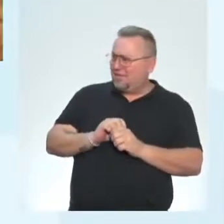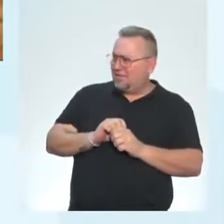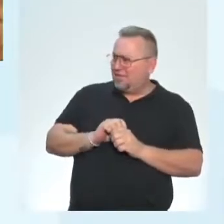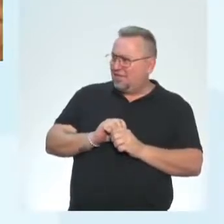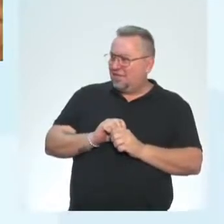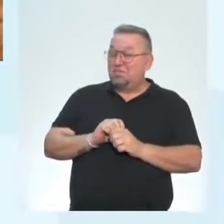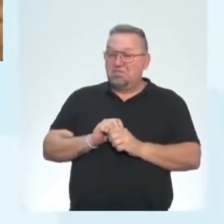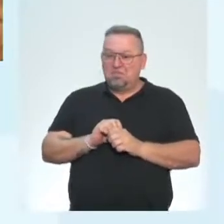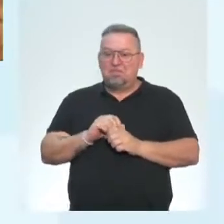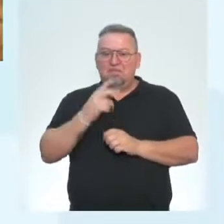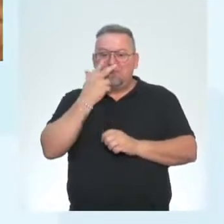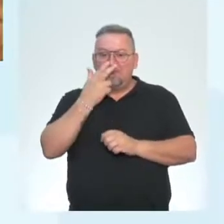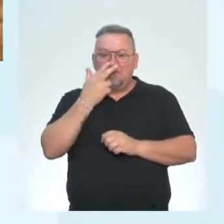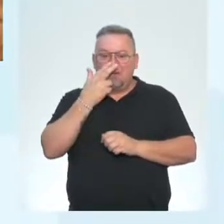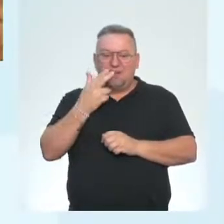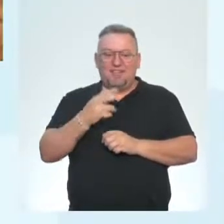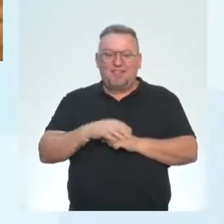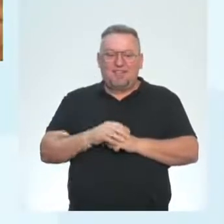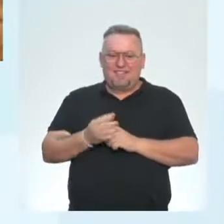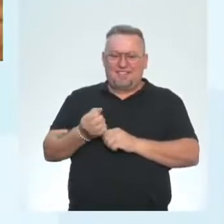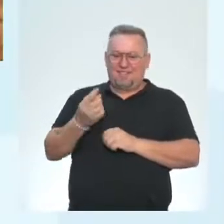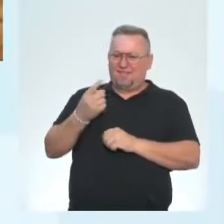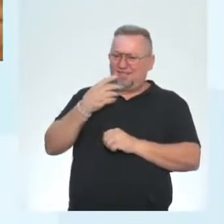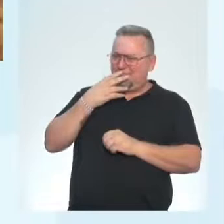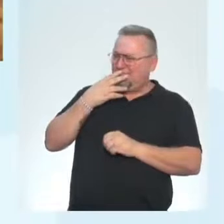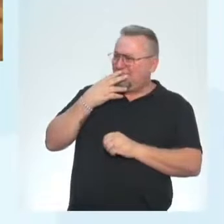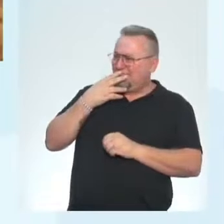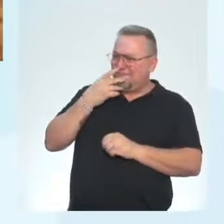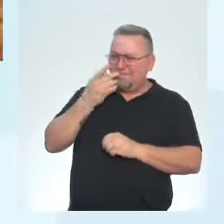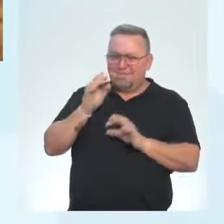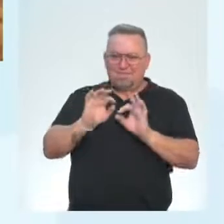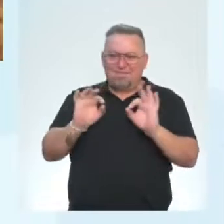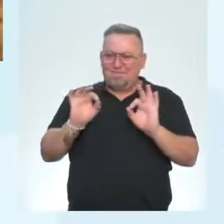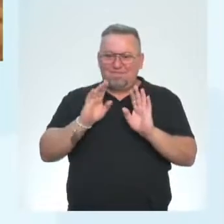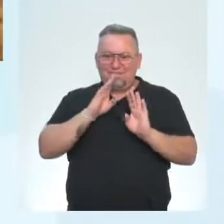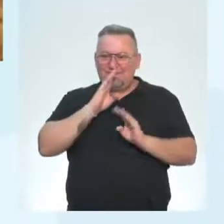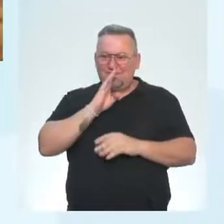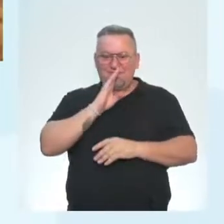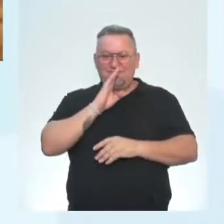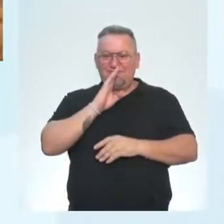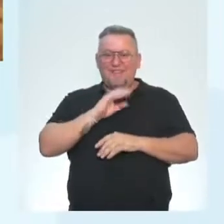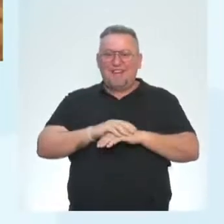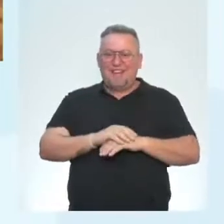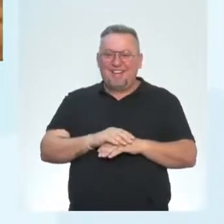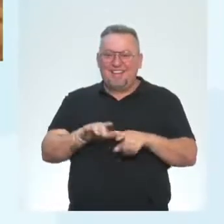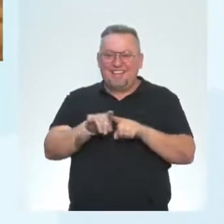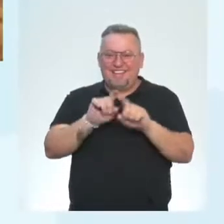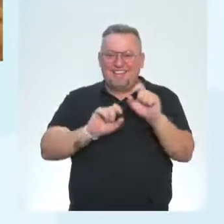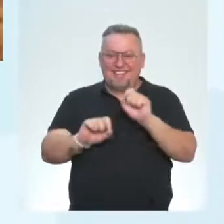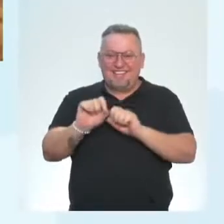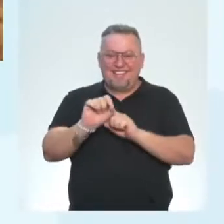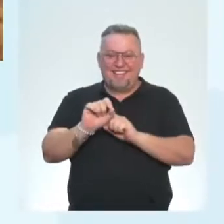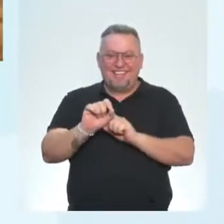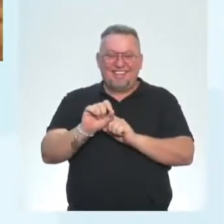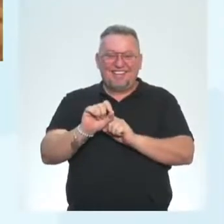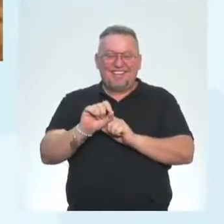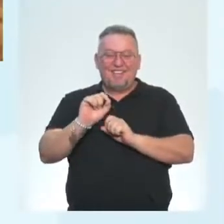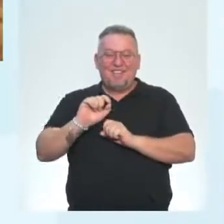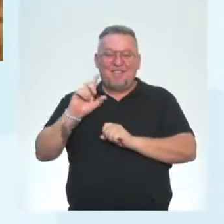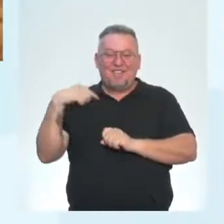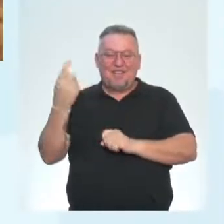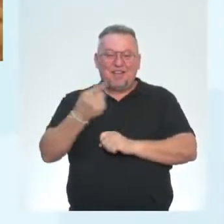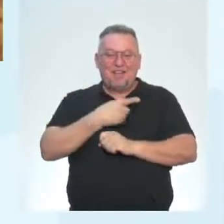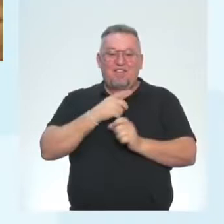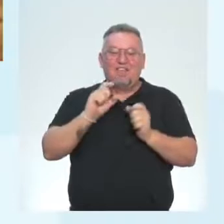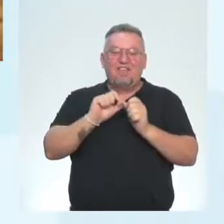É parecido, mas não é. O Sidney até pensou assim, não vou nem falar nada, né, Sidney? É isso aí. Vamos lá. Então, o que a gente vai